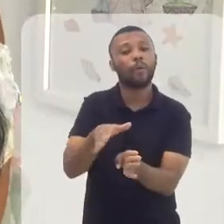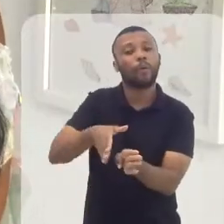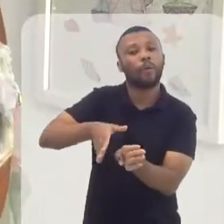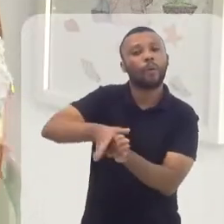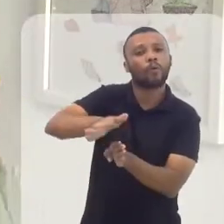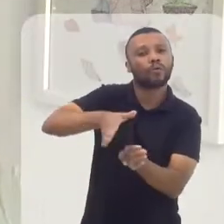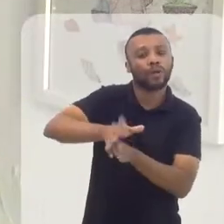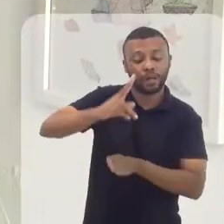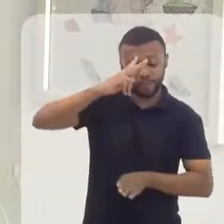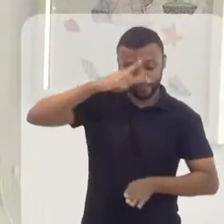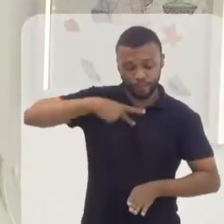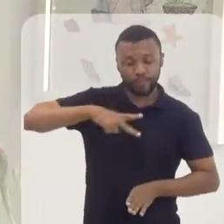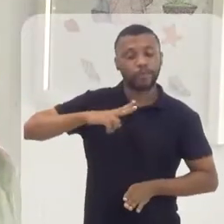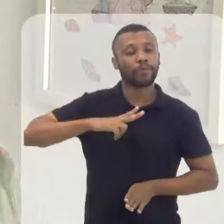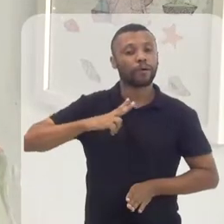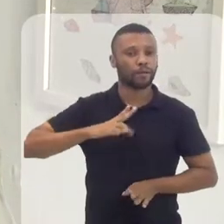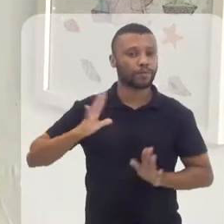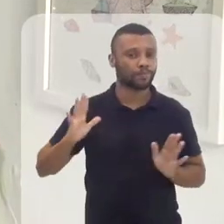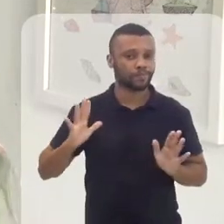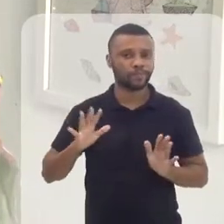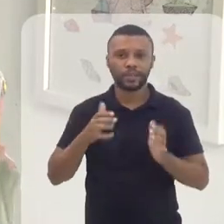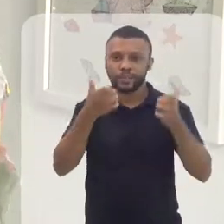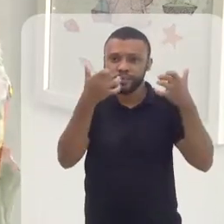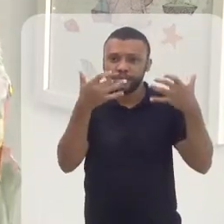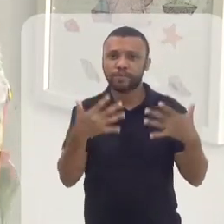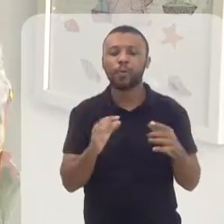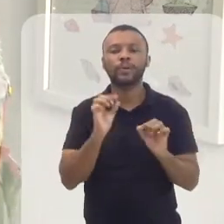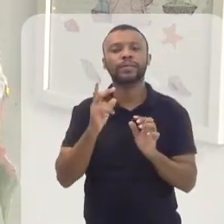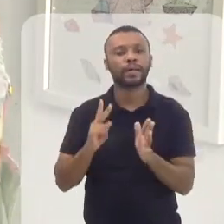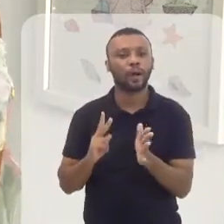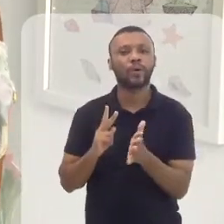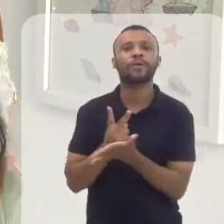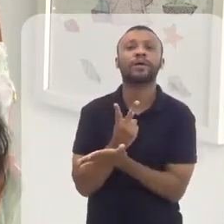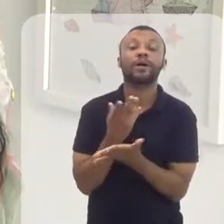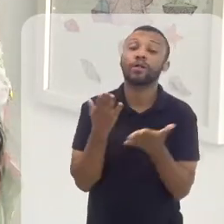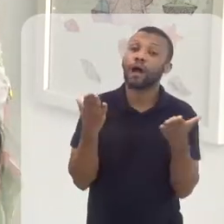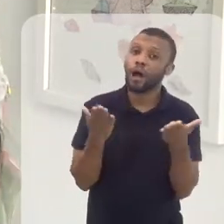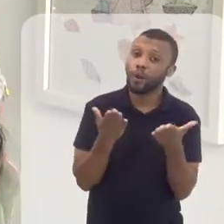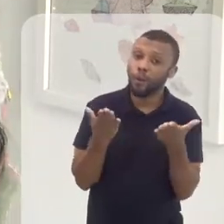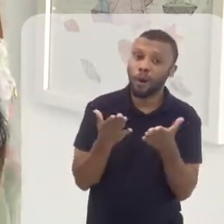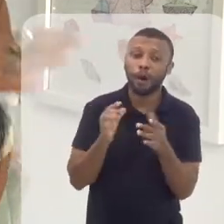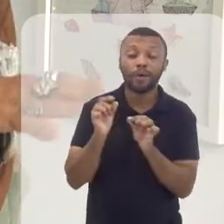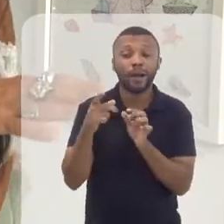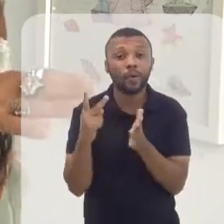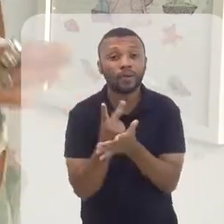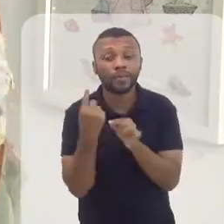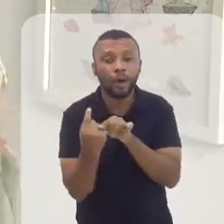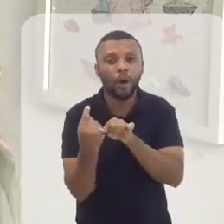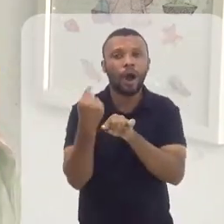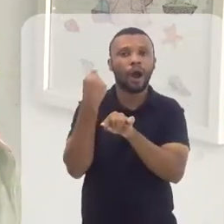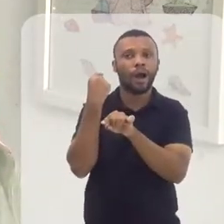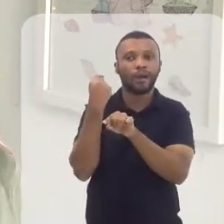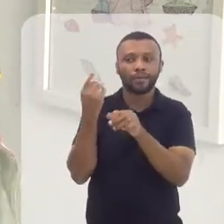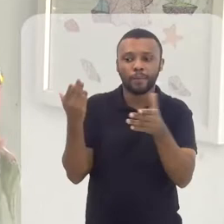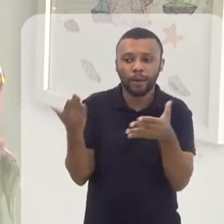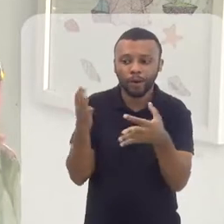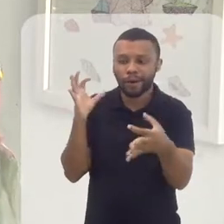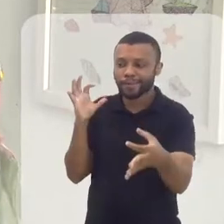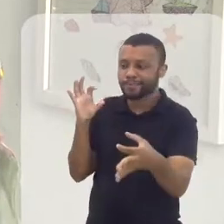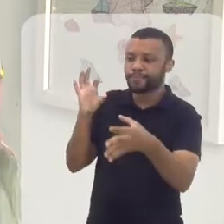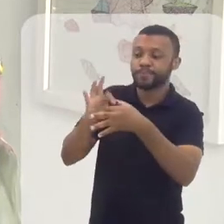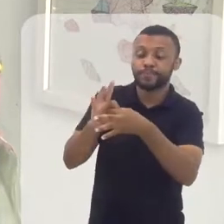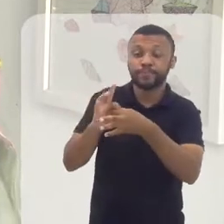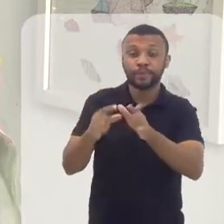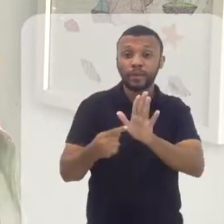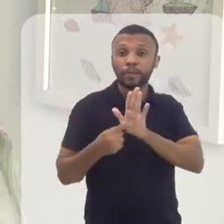cigano é um conselheiro pessoal, é um personal advisor, quer dizer. Ele te diz o que está acontecendo agora, o que que aconteceu antes para o agora acontecer